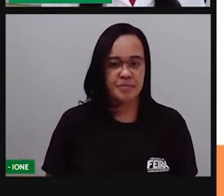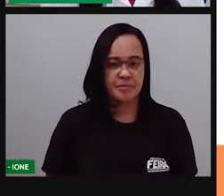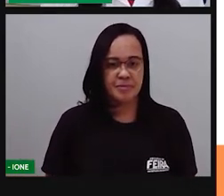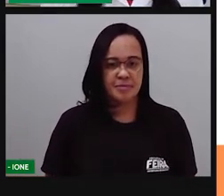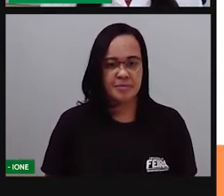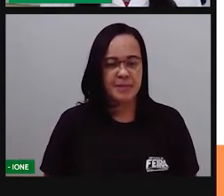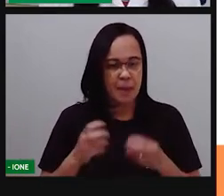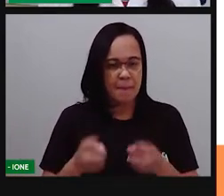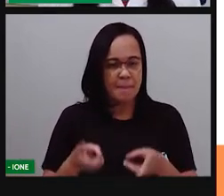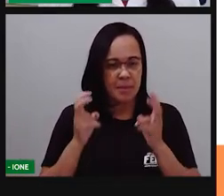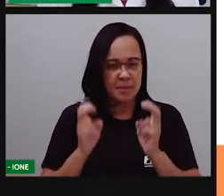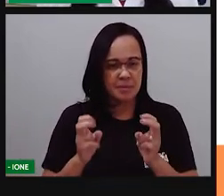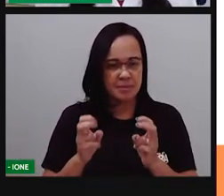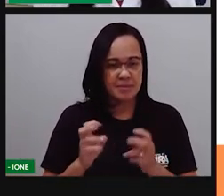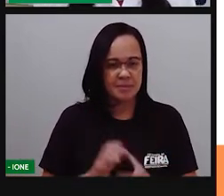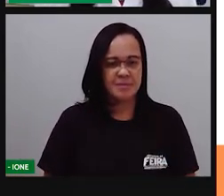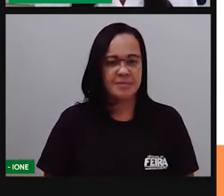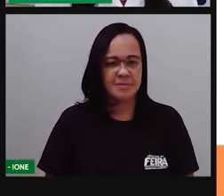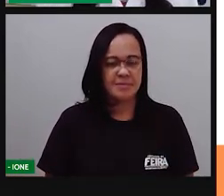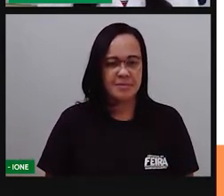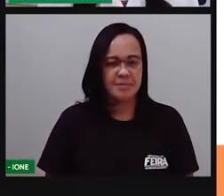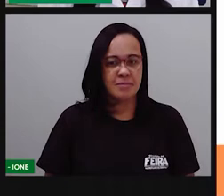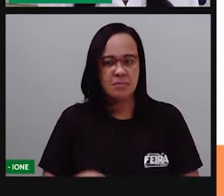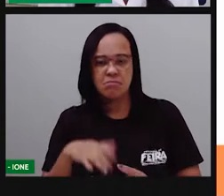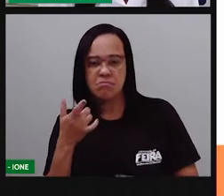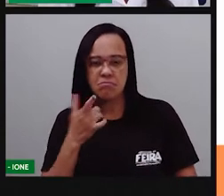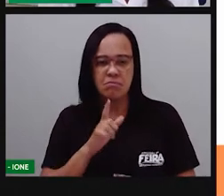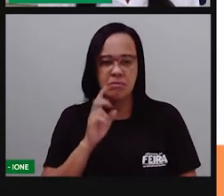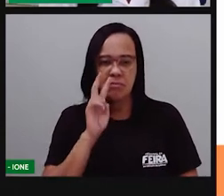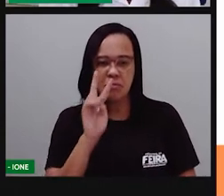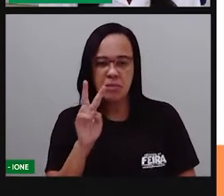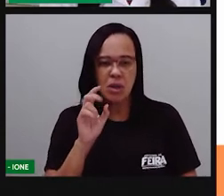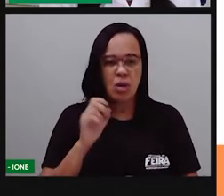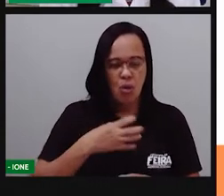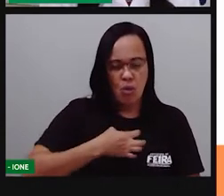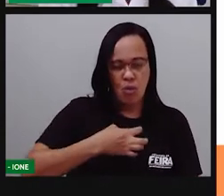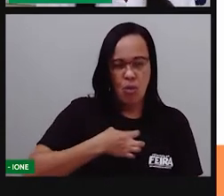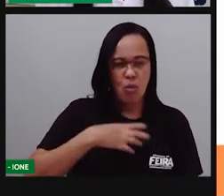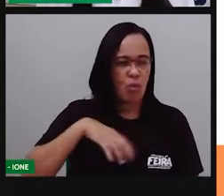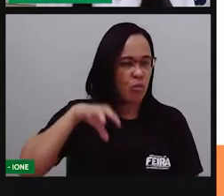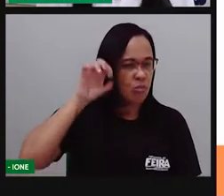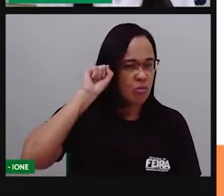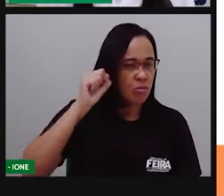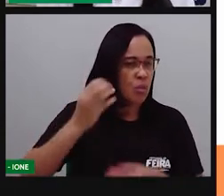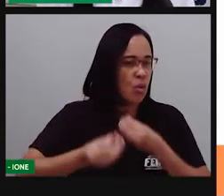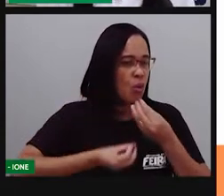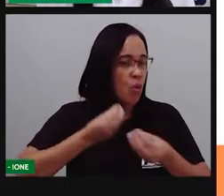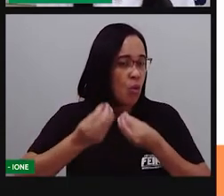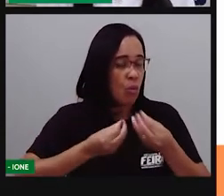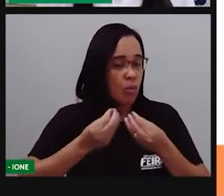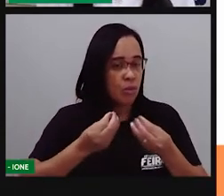já conseguiu identificar Qual é o som que mais está se repetindo